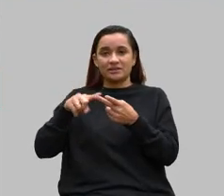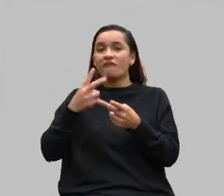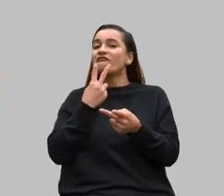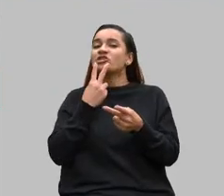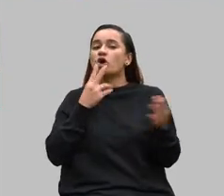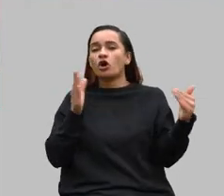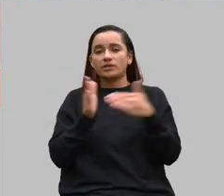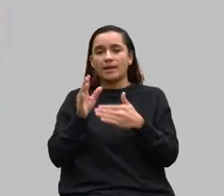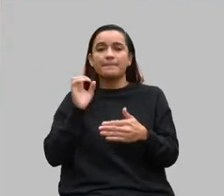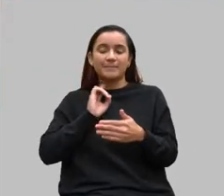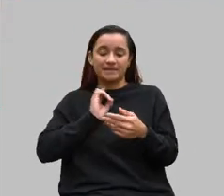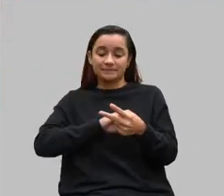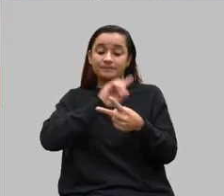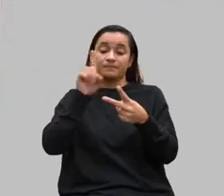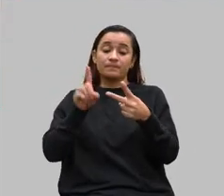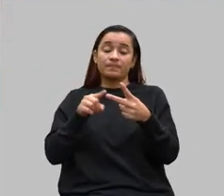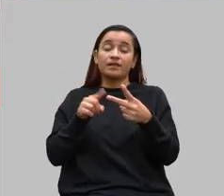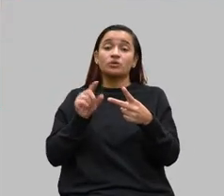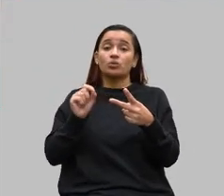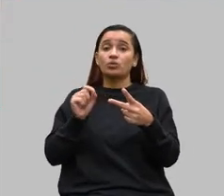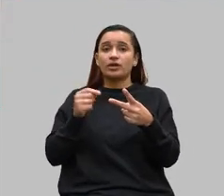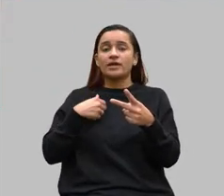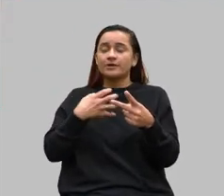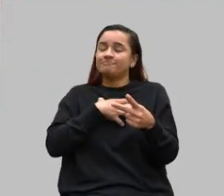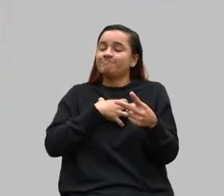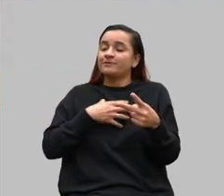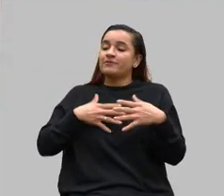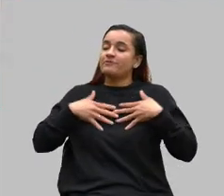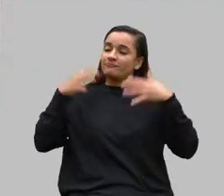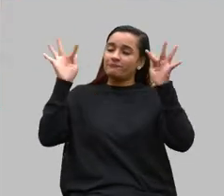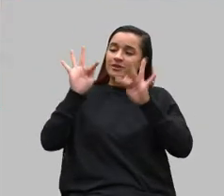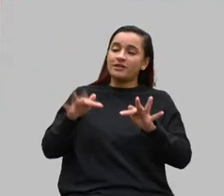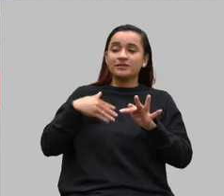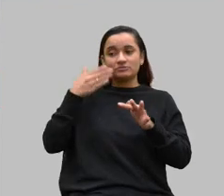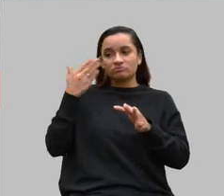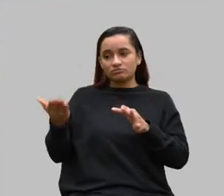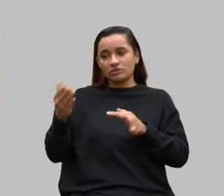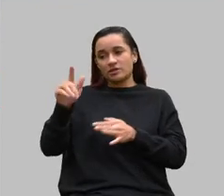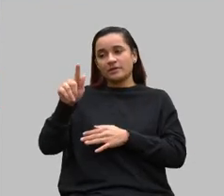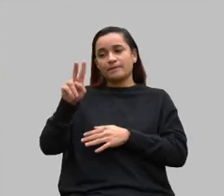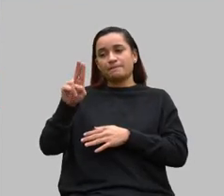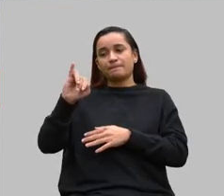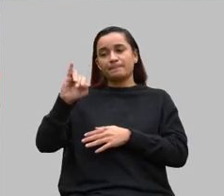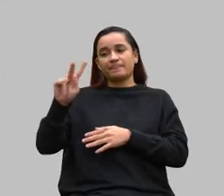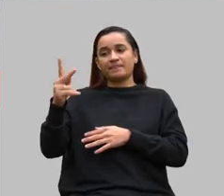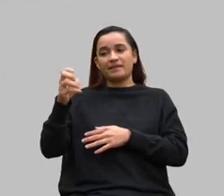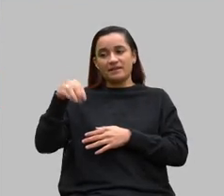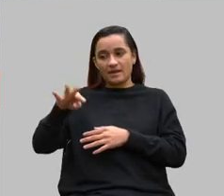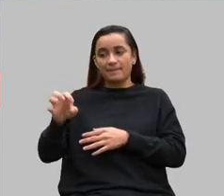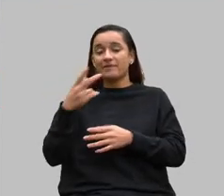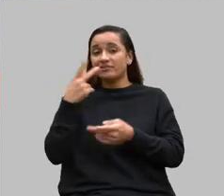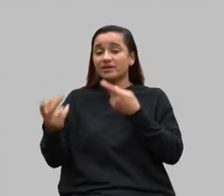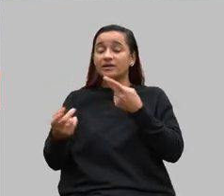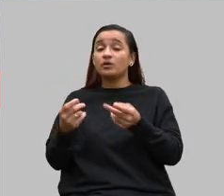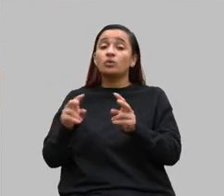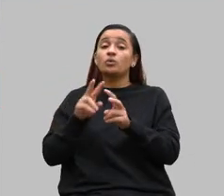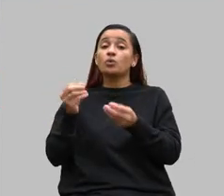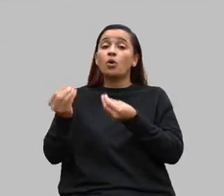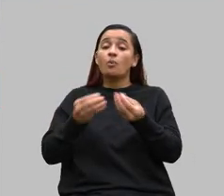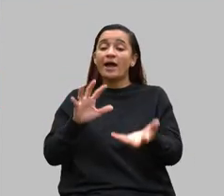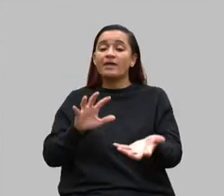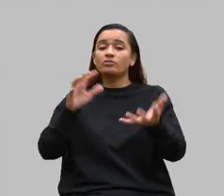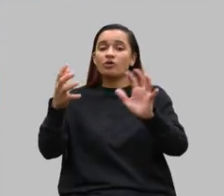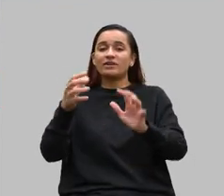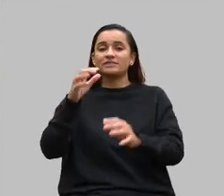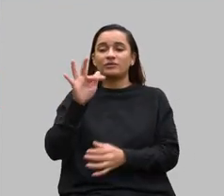aí eu vejo essa oportunidade fico muito satisfeito Guilherme de te ouvir em relação à renovação né da da FCA Então temos de fato uma janela de